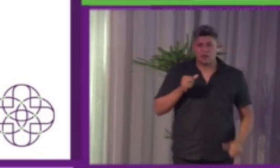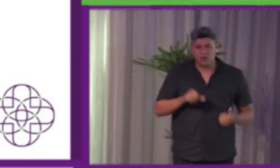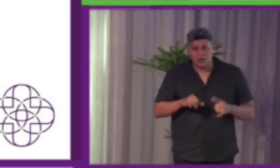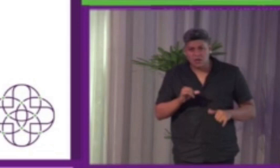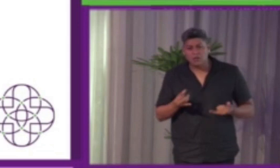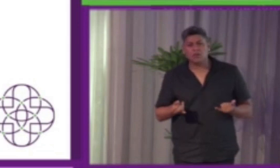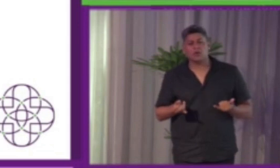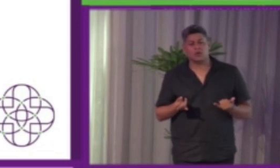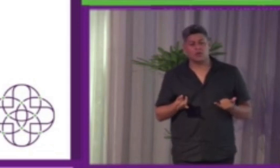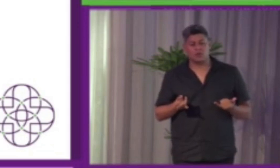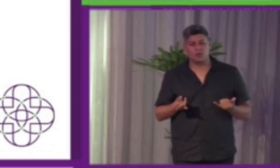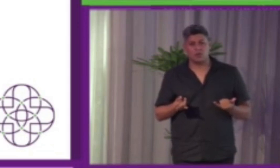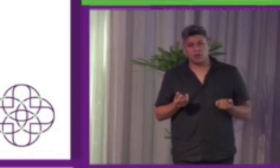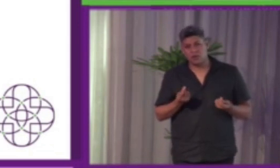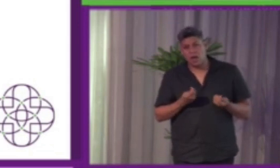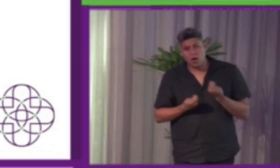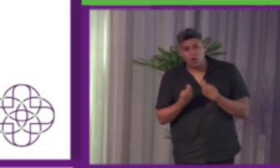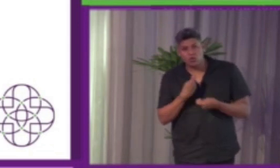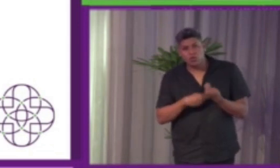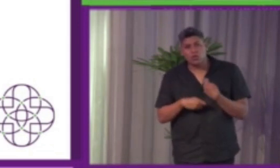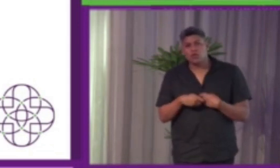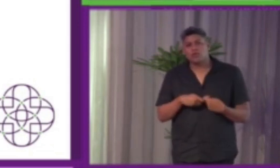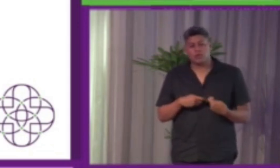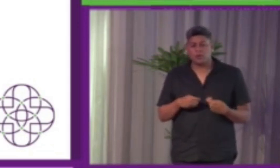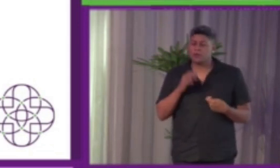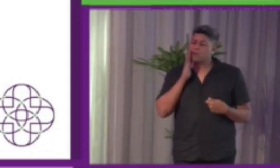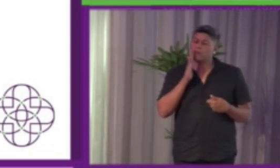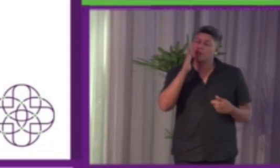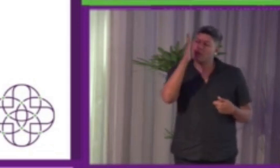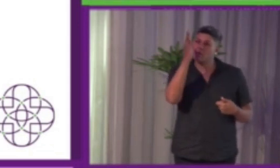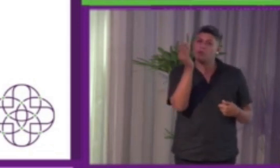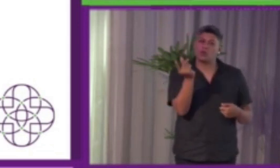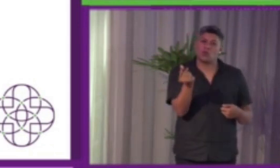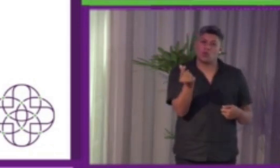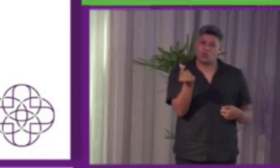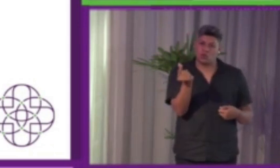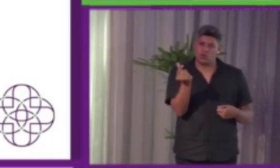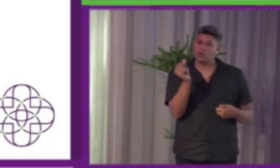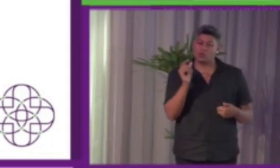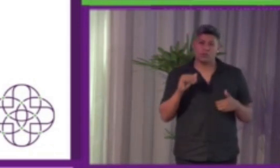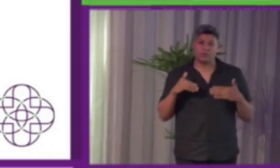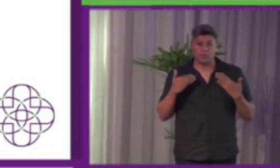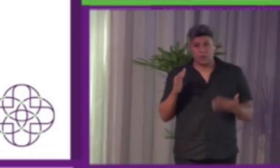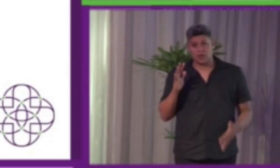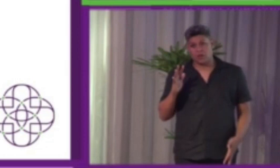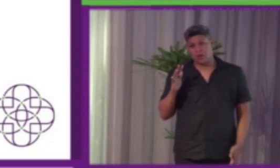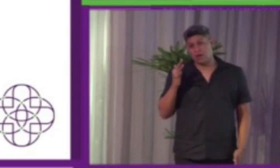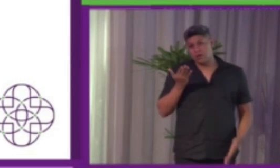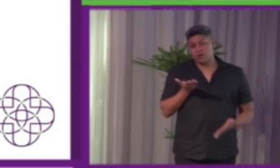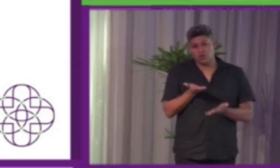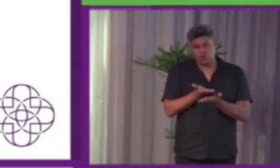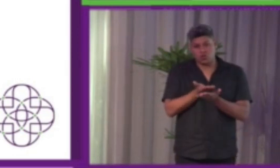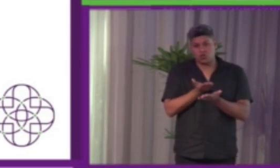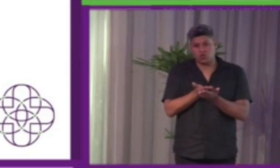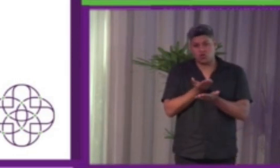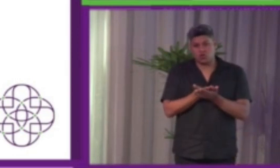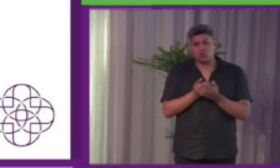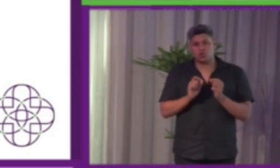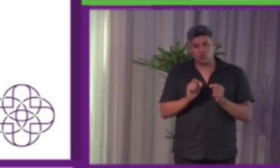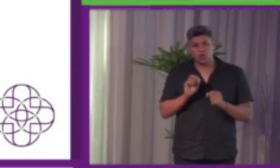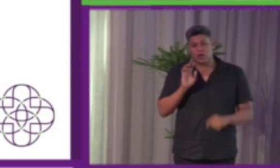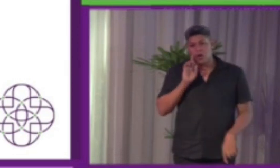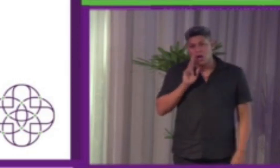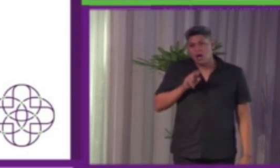estudos econômicos, principalmente estudos de custo-efetividade. Então, o resultado desse estudo de custo-efetividade geralmente é uma